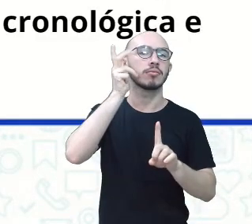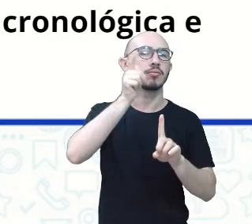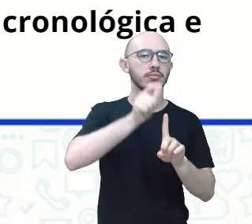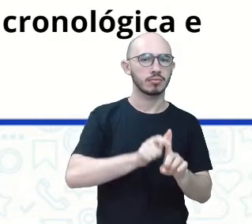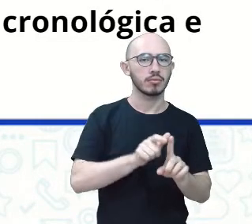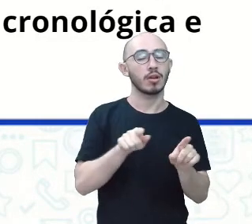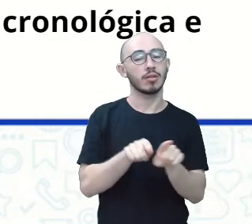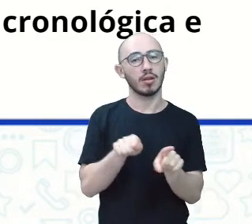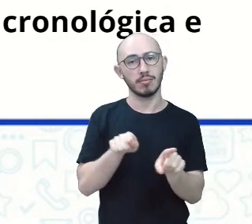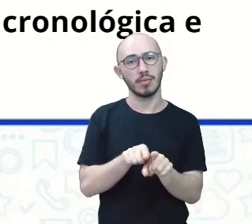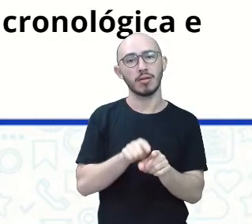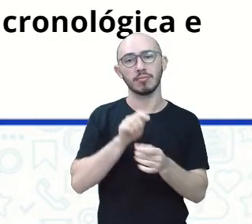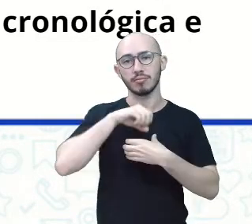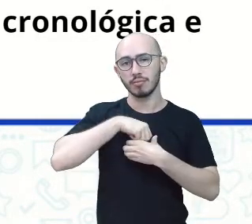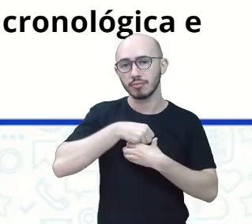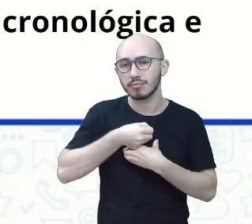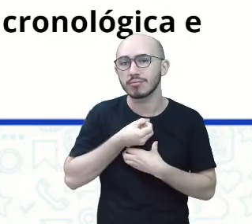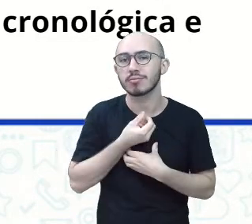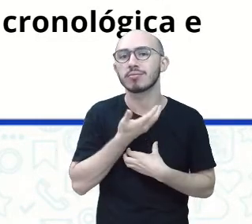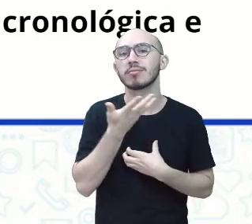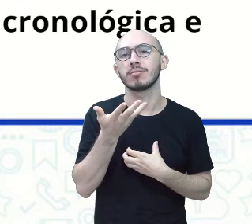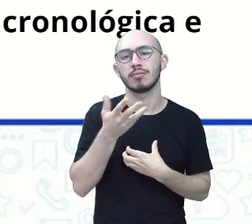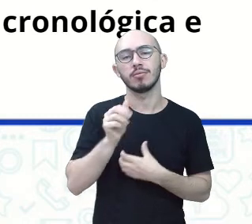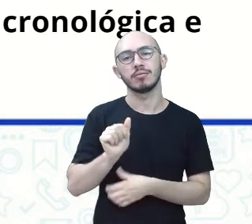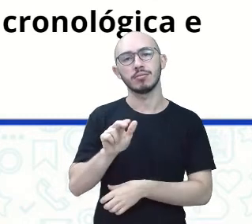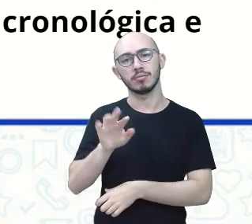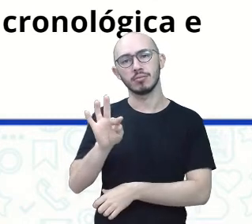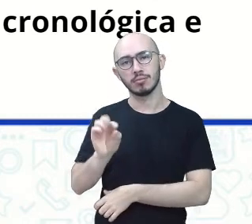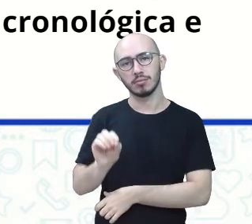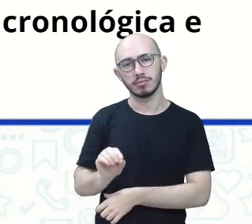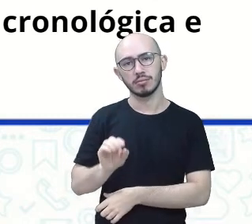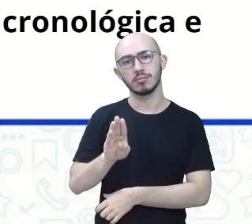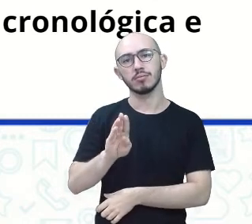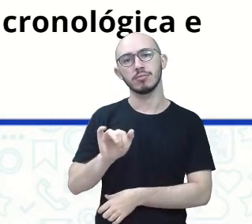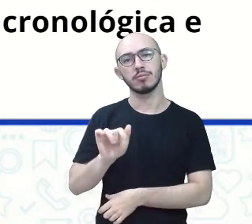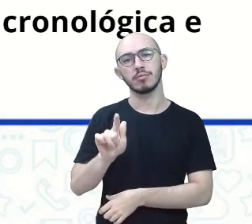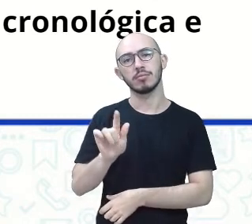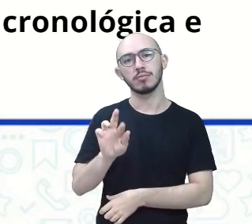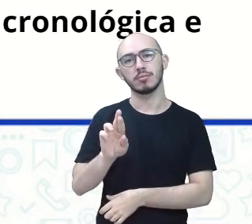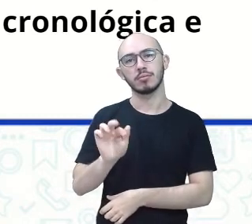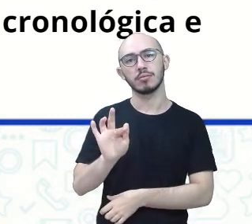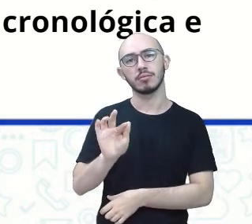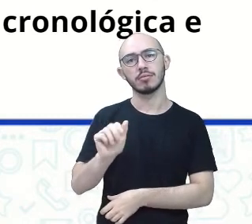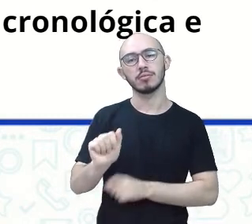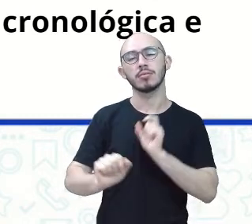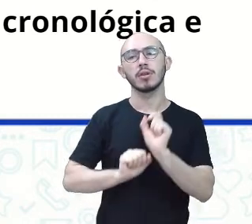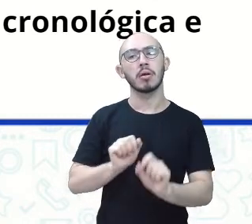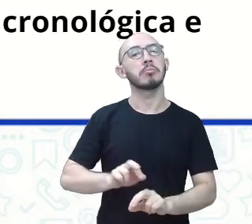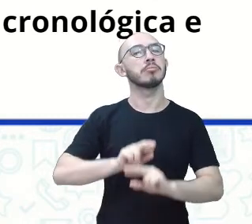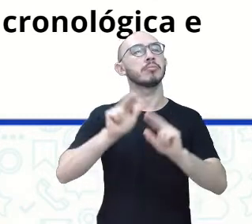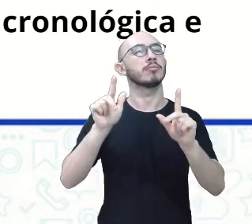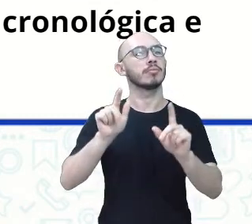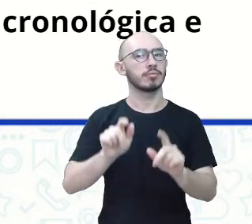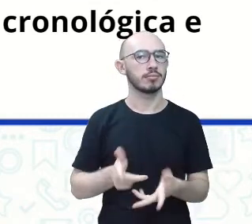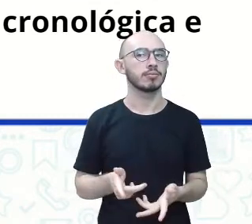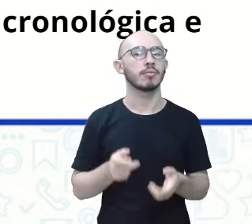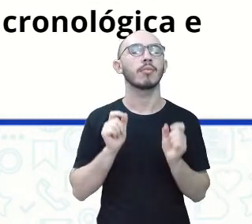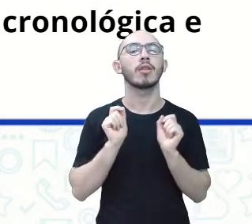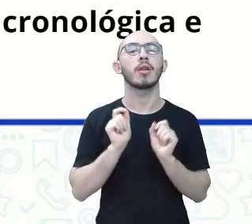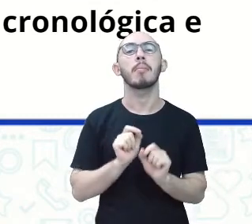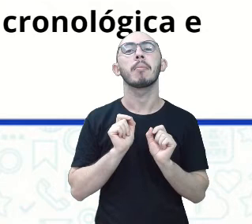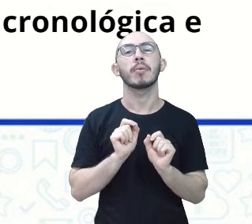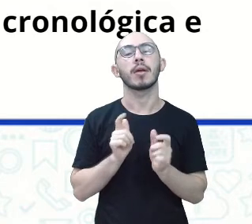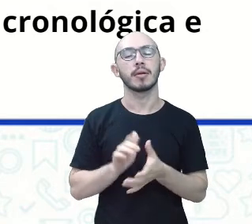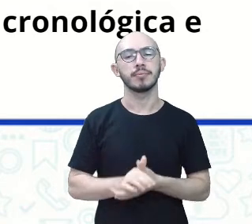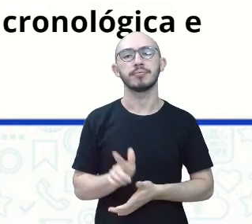as autobiografias e as autobiografias se diferenciam a partir dos